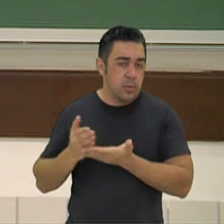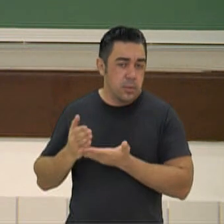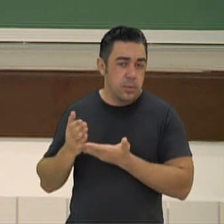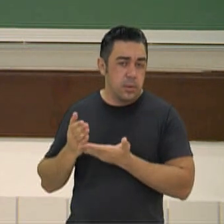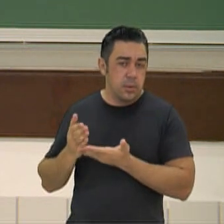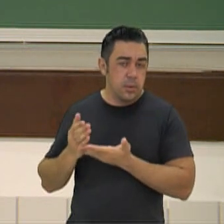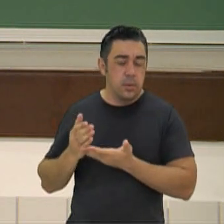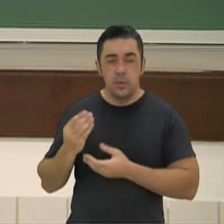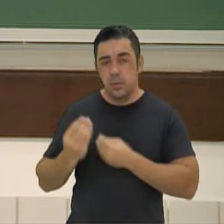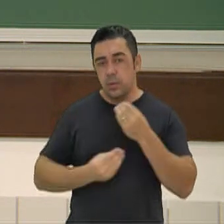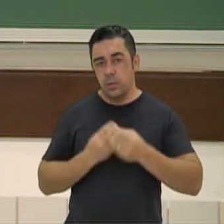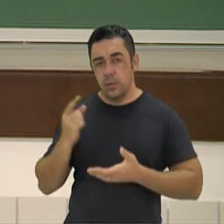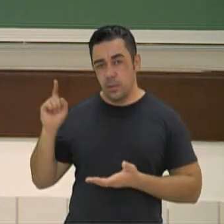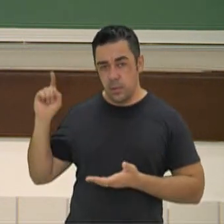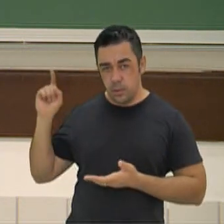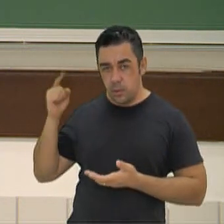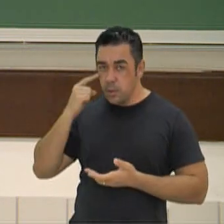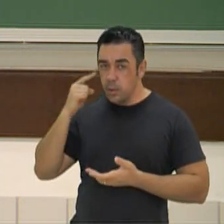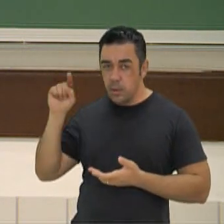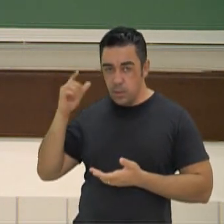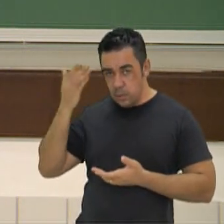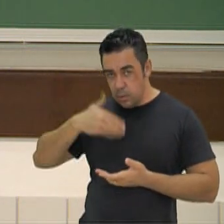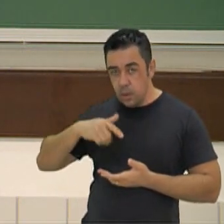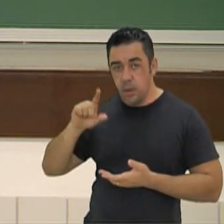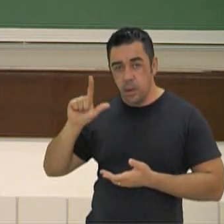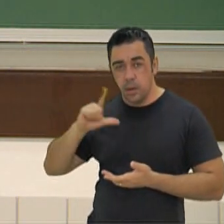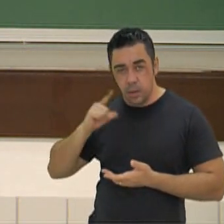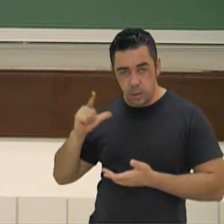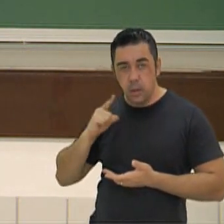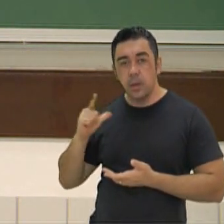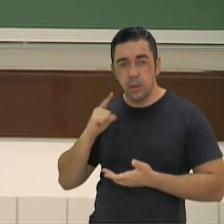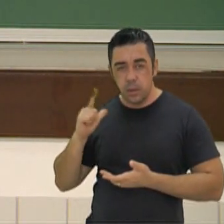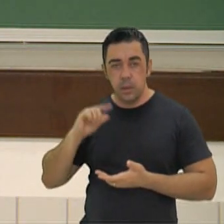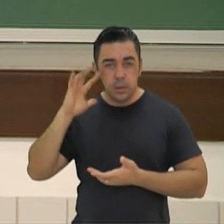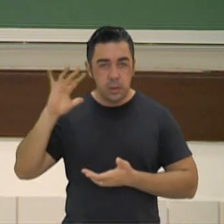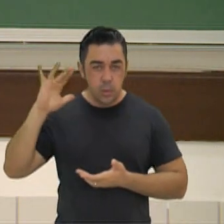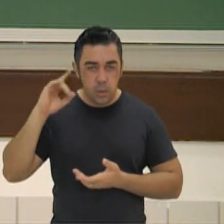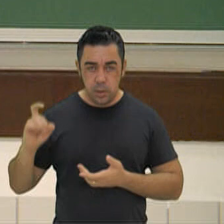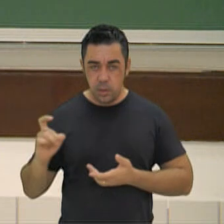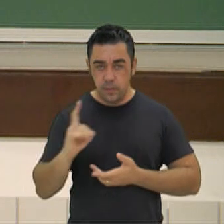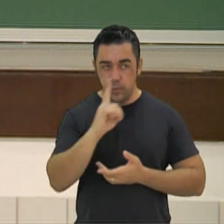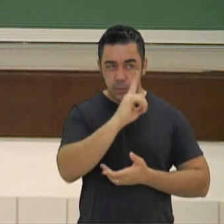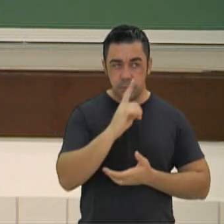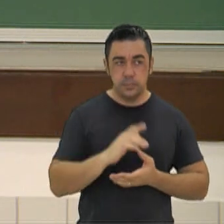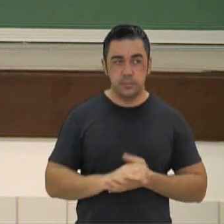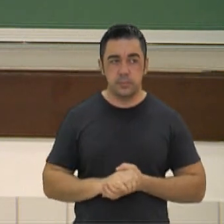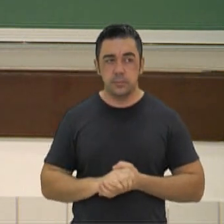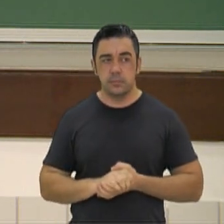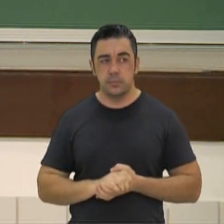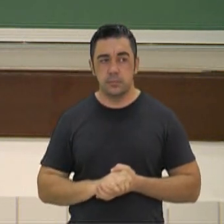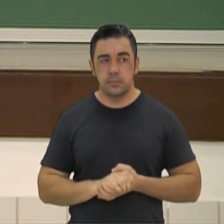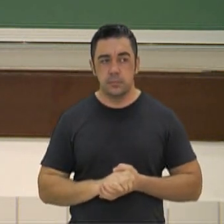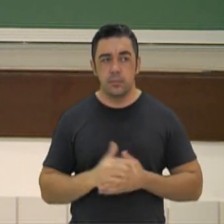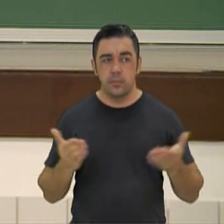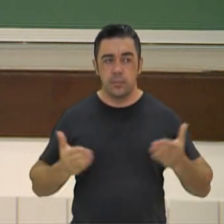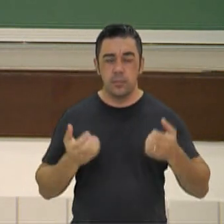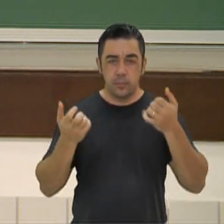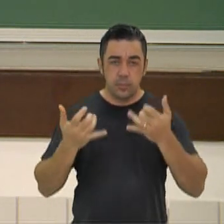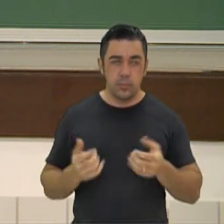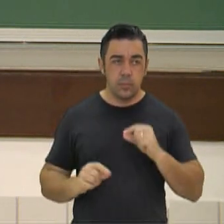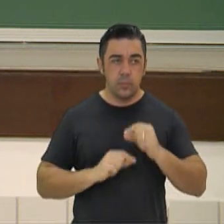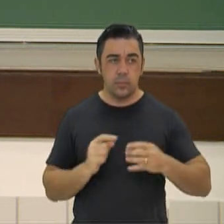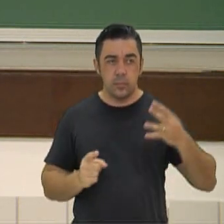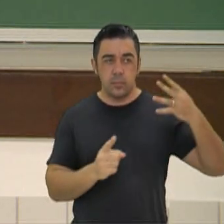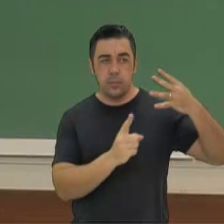embriões, como uma prova da teoria evolutiva. Nós vamos falar também